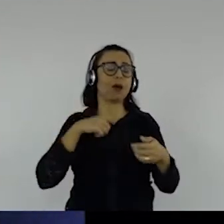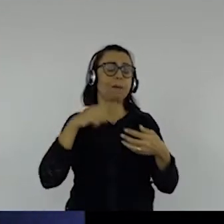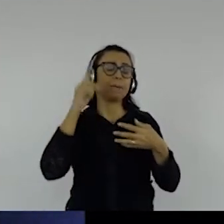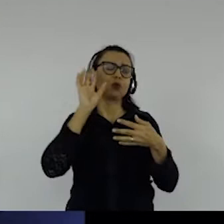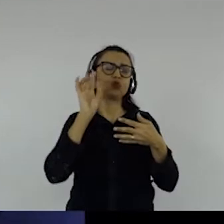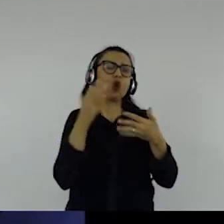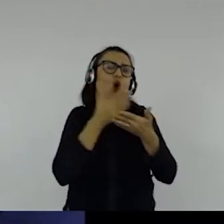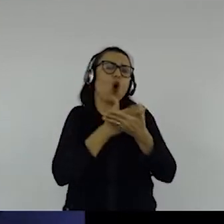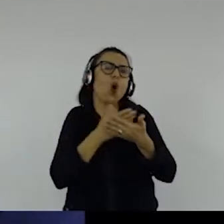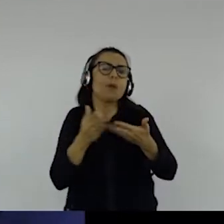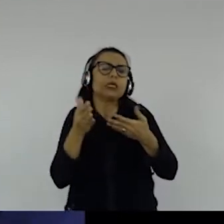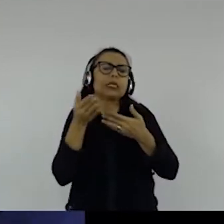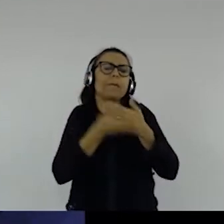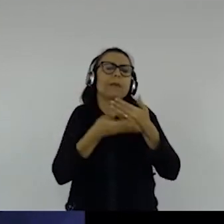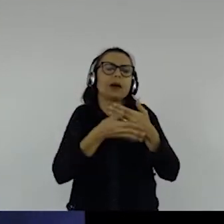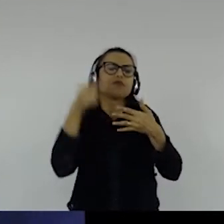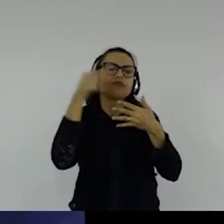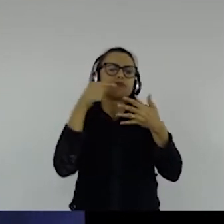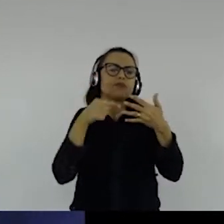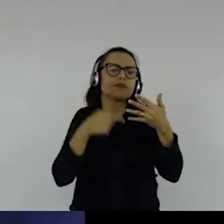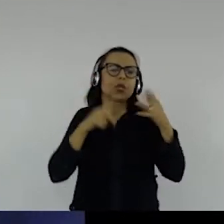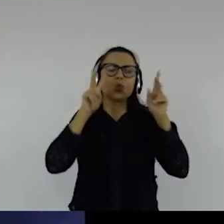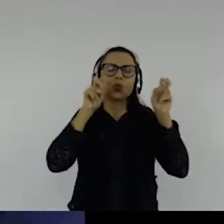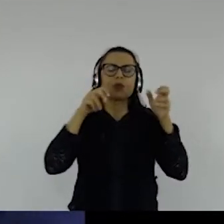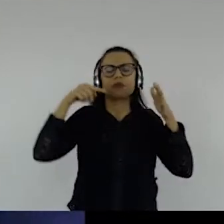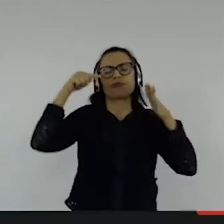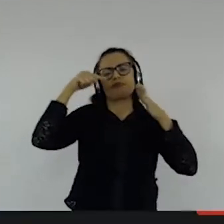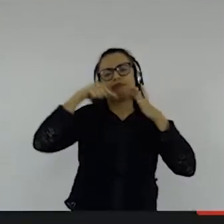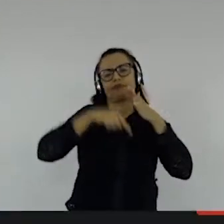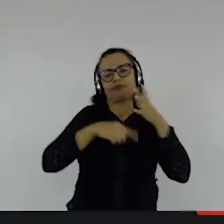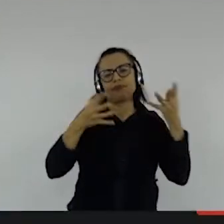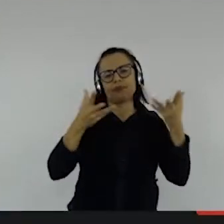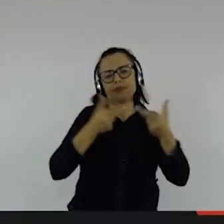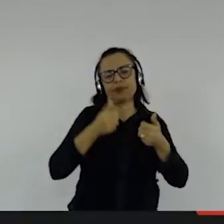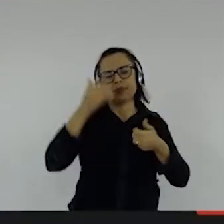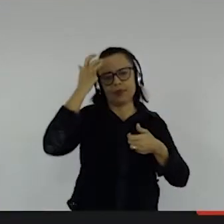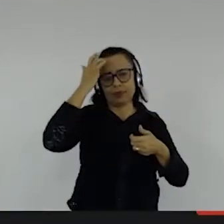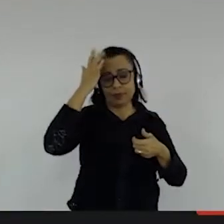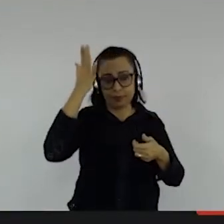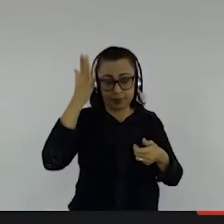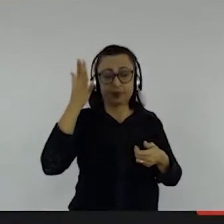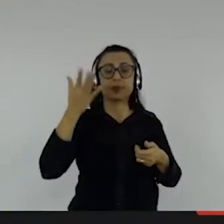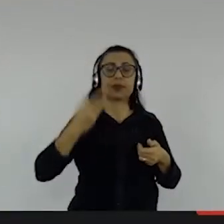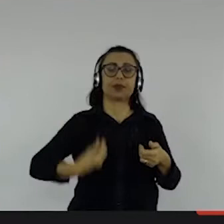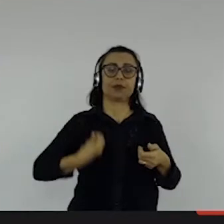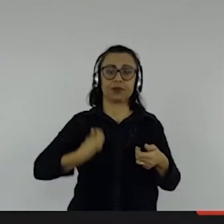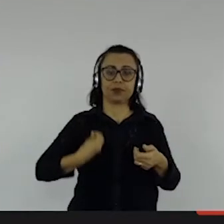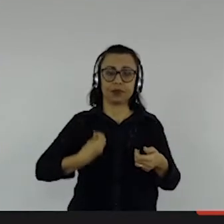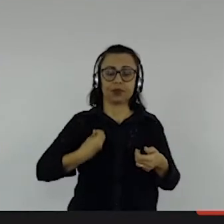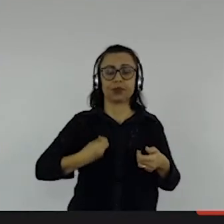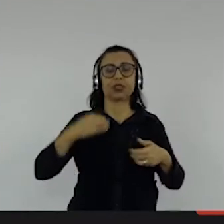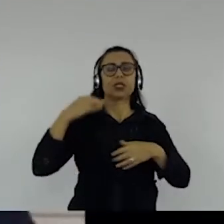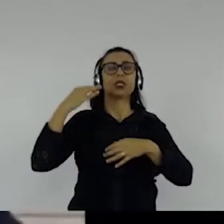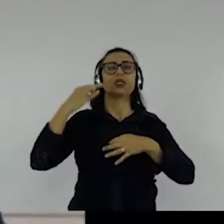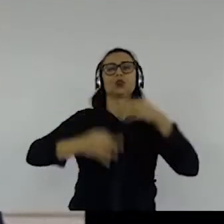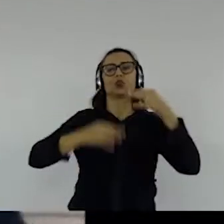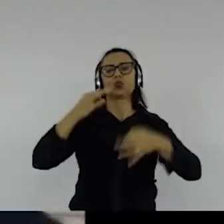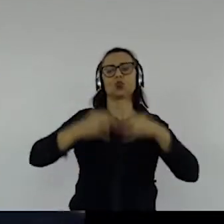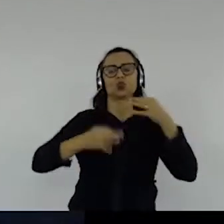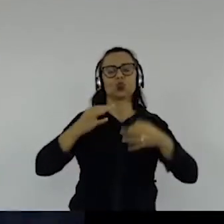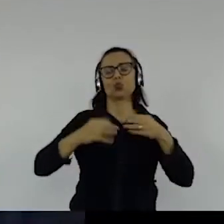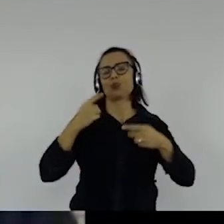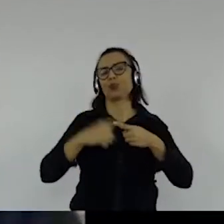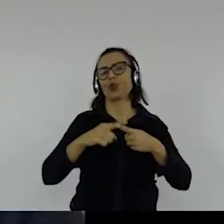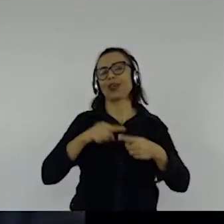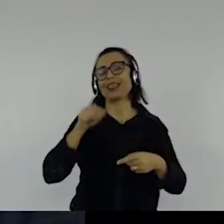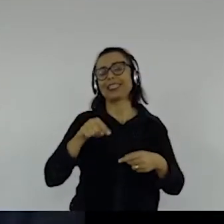tema e que certamente será rico e muito facilitará a vida dos tribunais superiores, porque essa questão